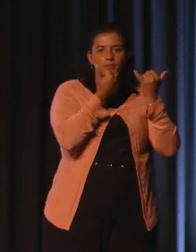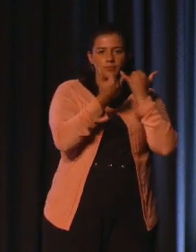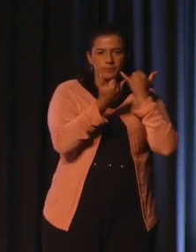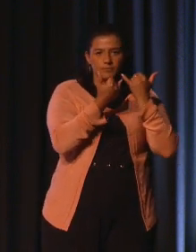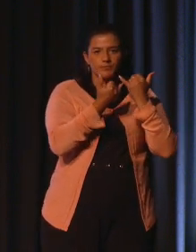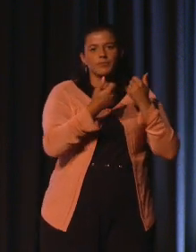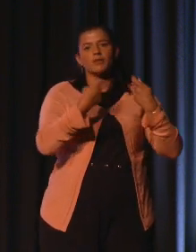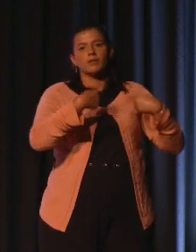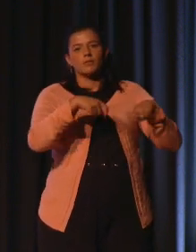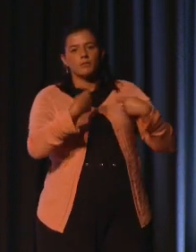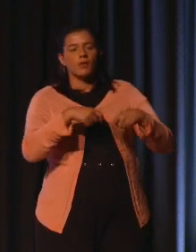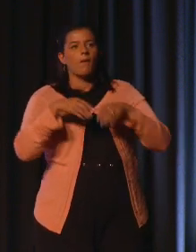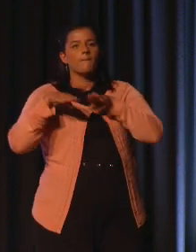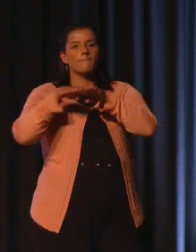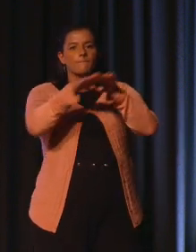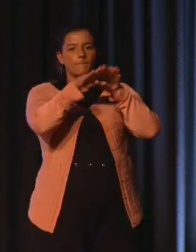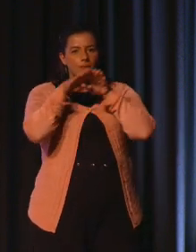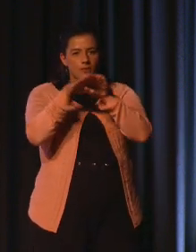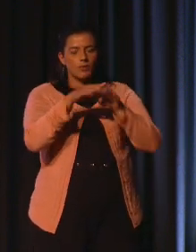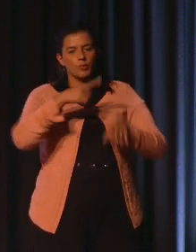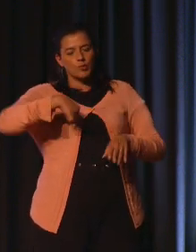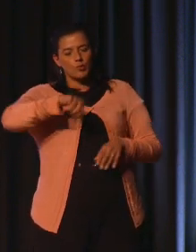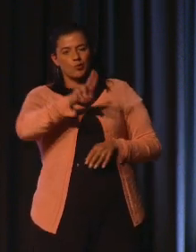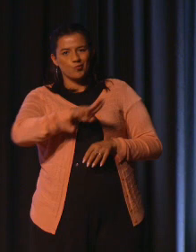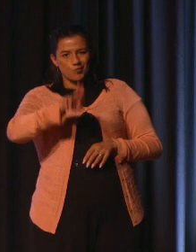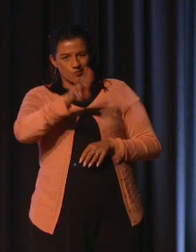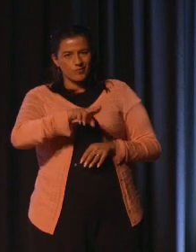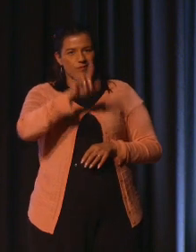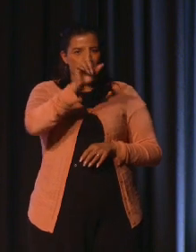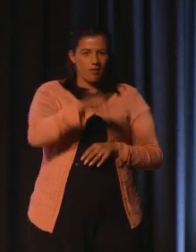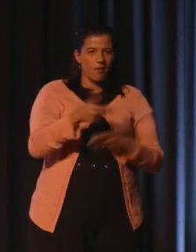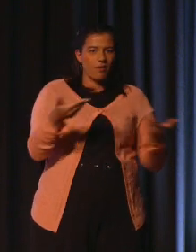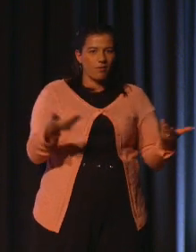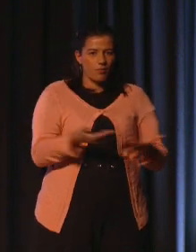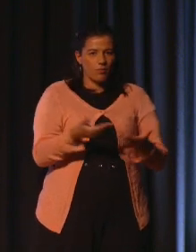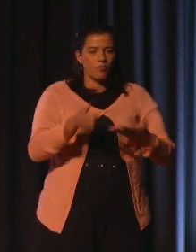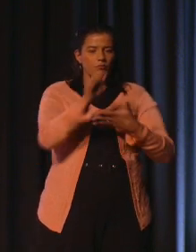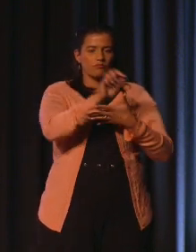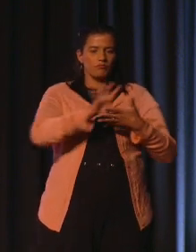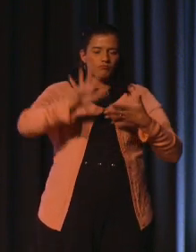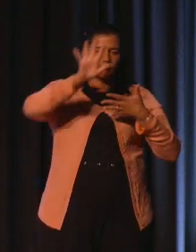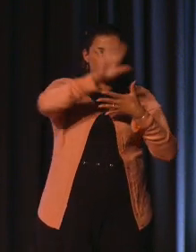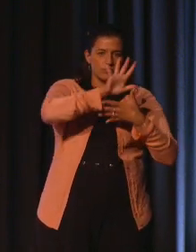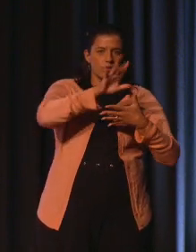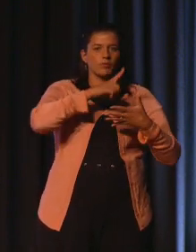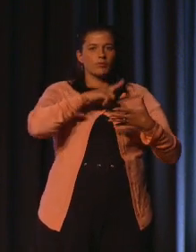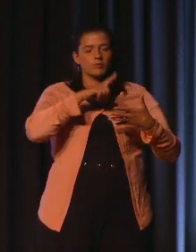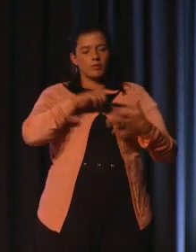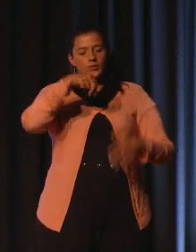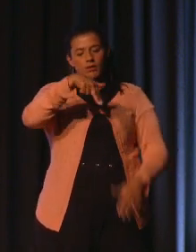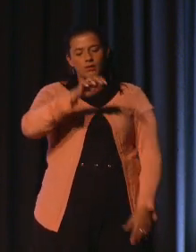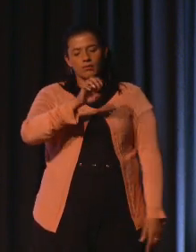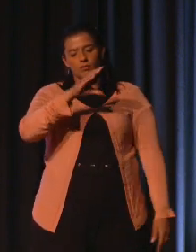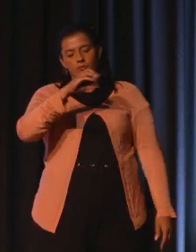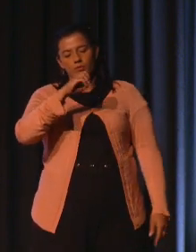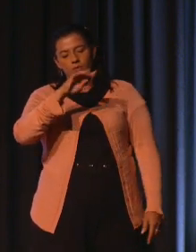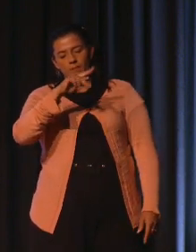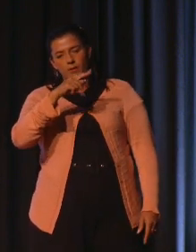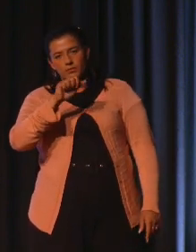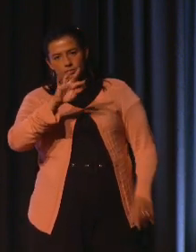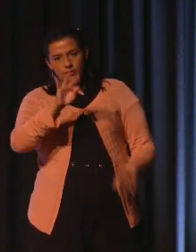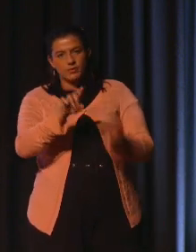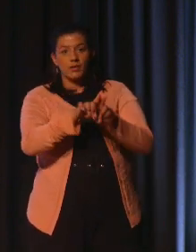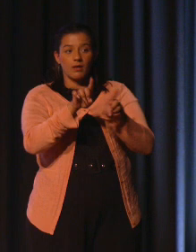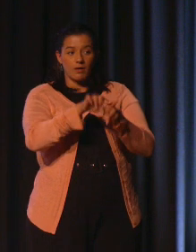sistema padrão, o sistema que a gente tem para ser utilizado, é o Sistema Nacional, né, do Web Coagulopatias, e é através dele que